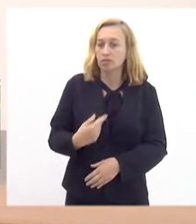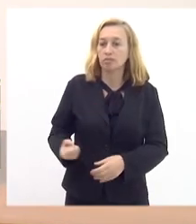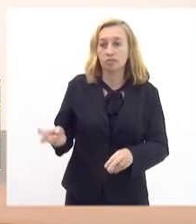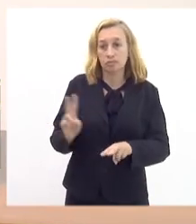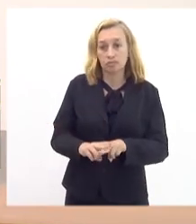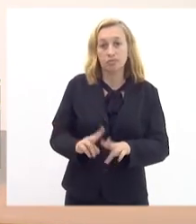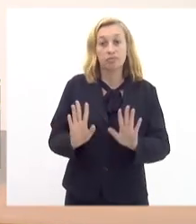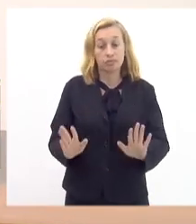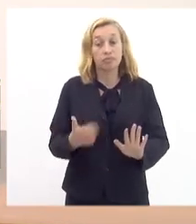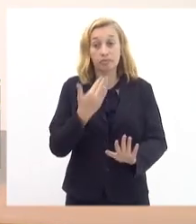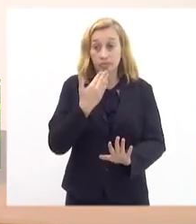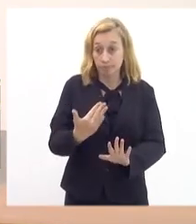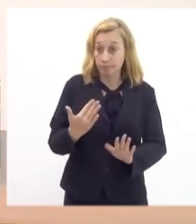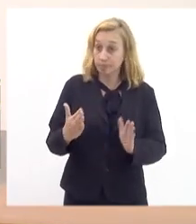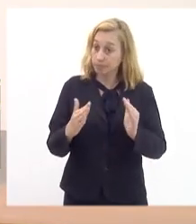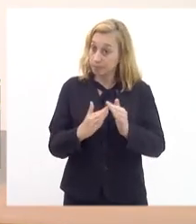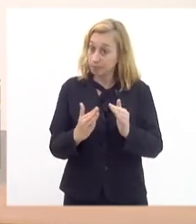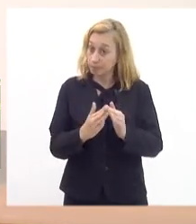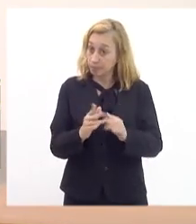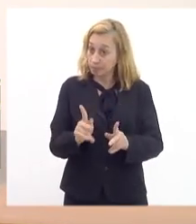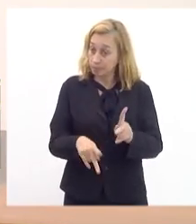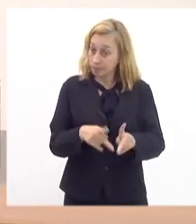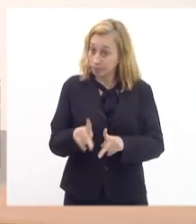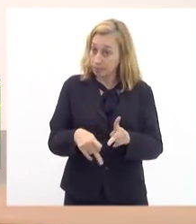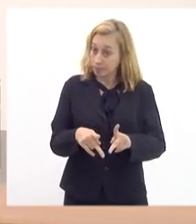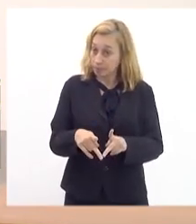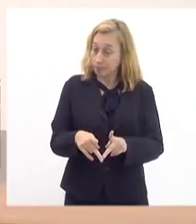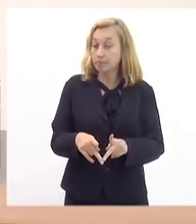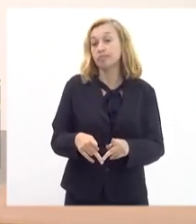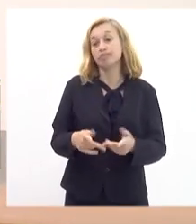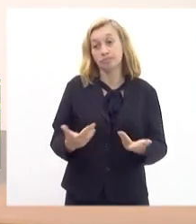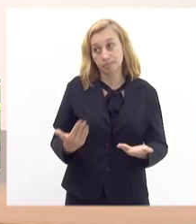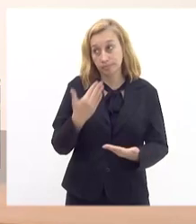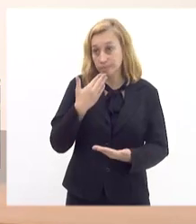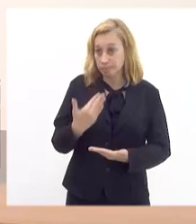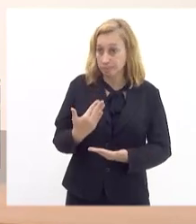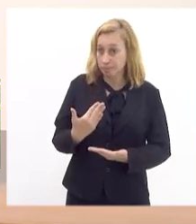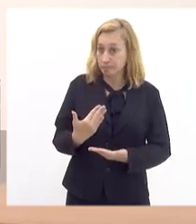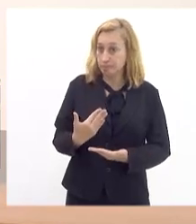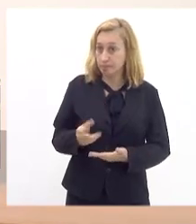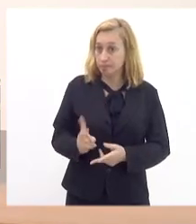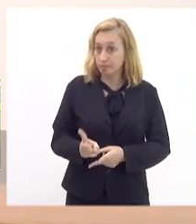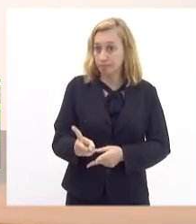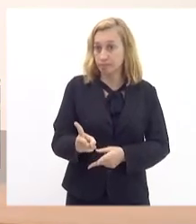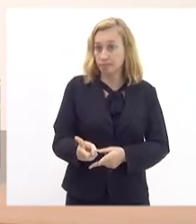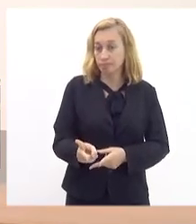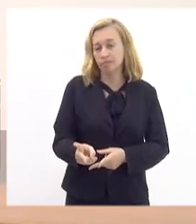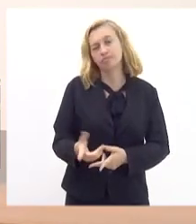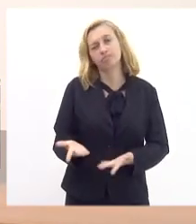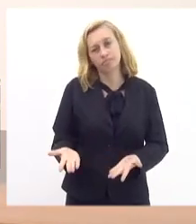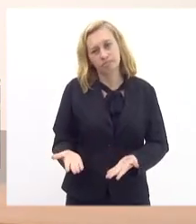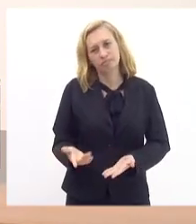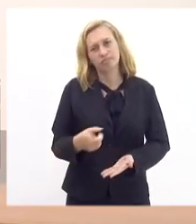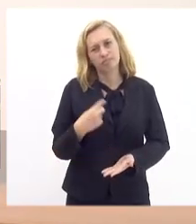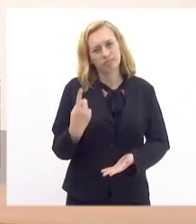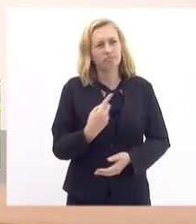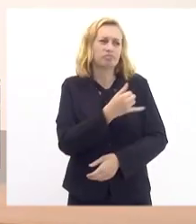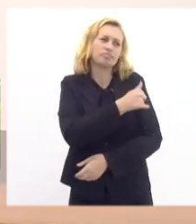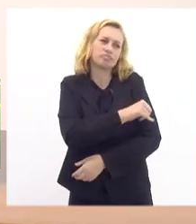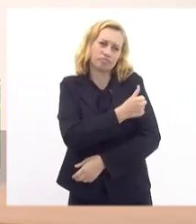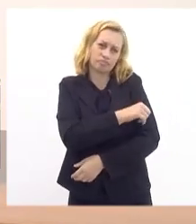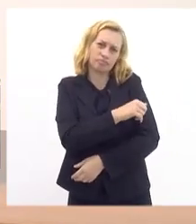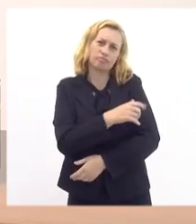eu peço a esta casa do povo que por favor levem adiante isso porque pessoal a gente é